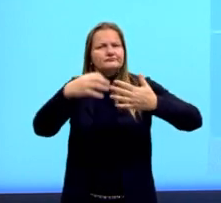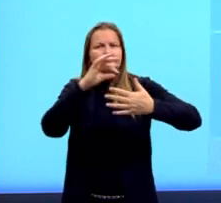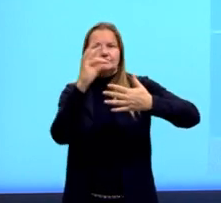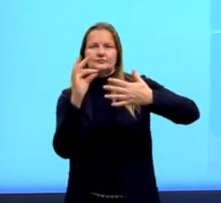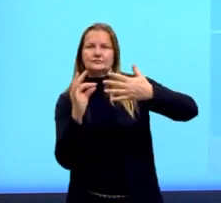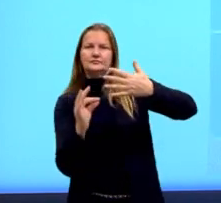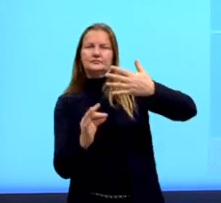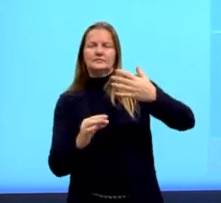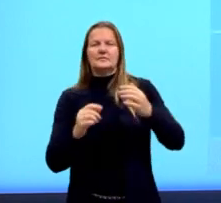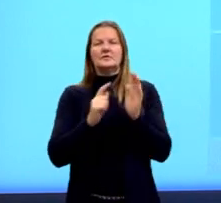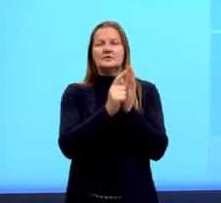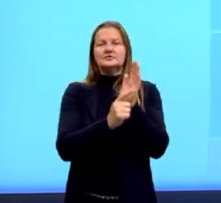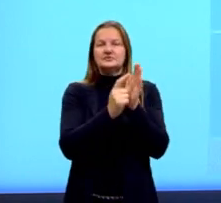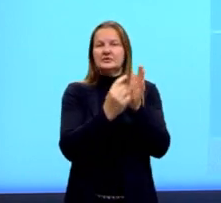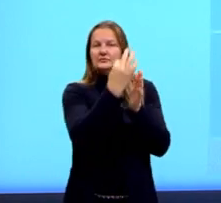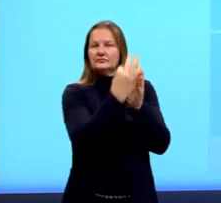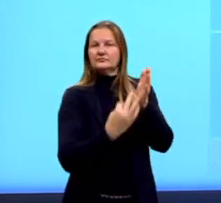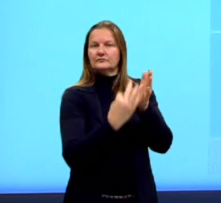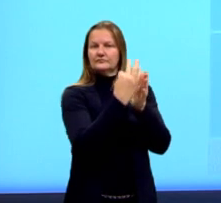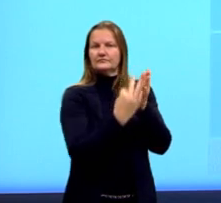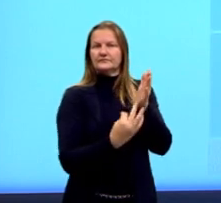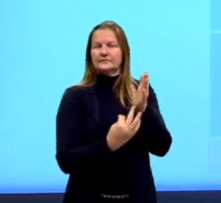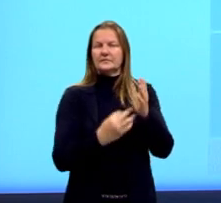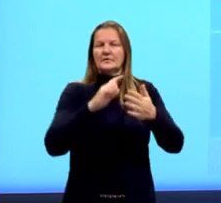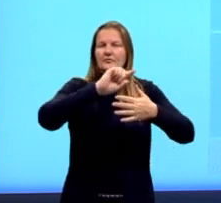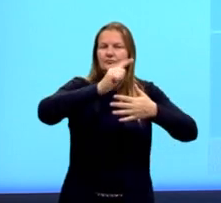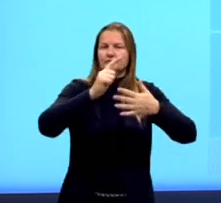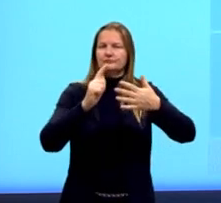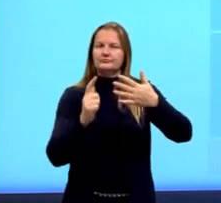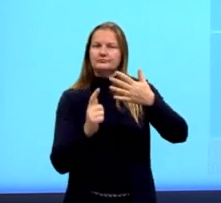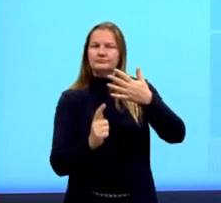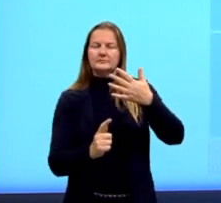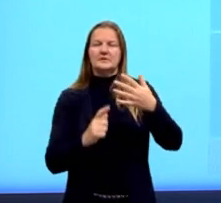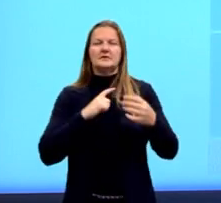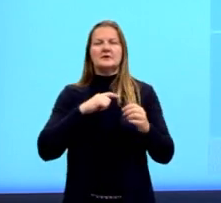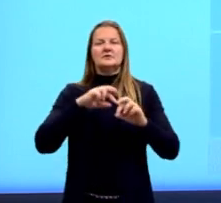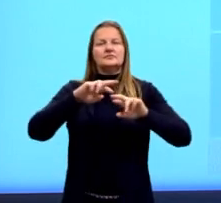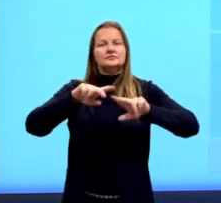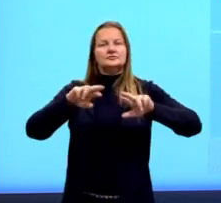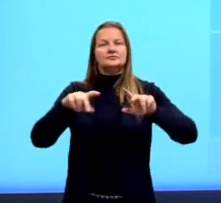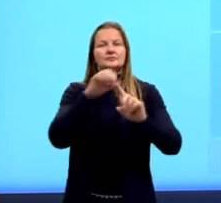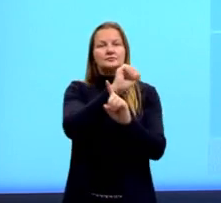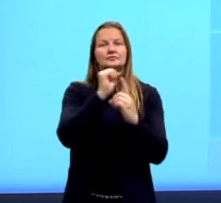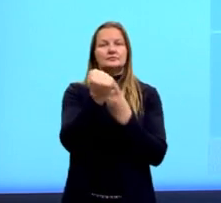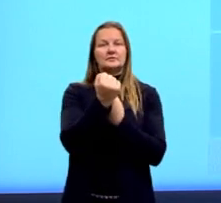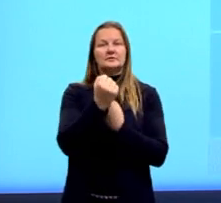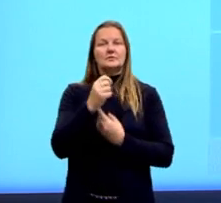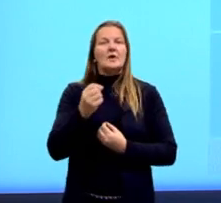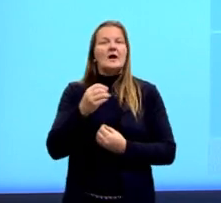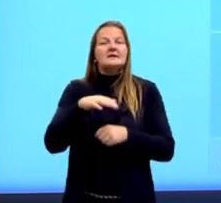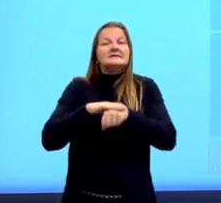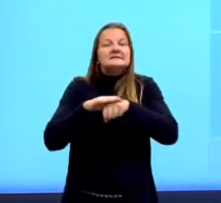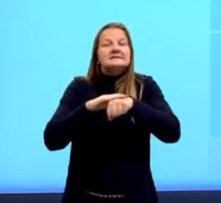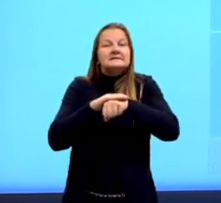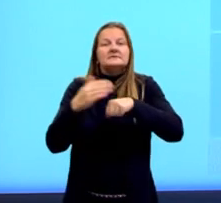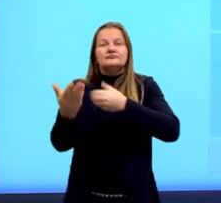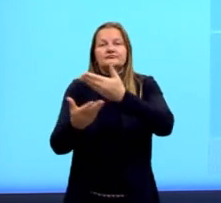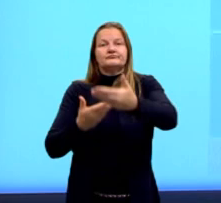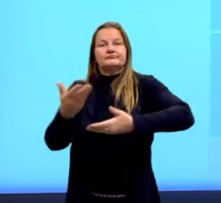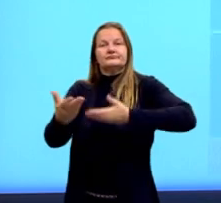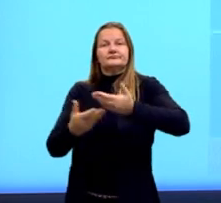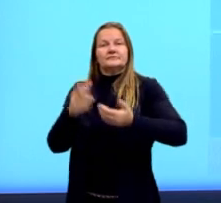gente falou na nossa aula sobre gêneros textuais a gente tem dentro dos domínios sociais quando a gente vai falar